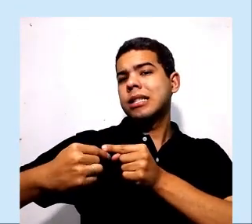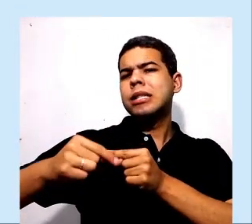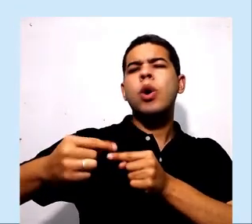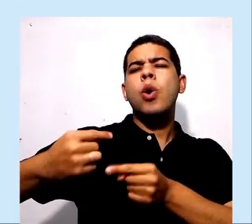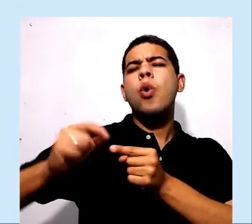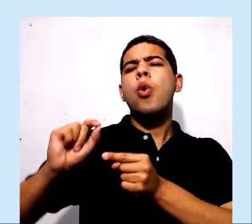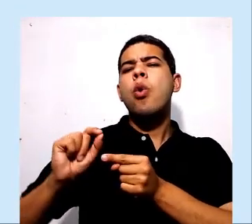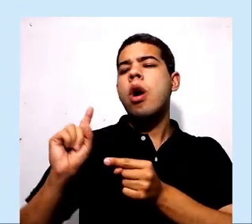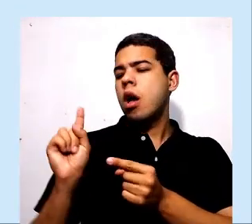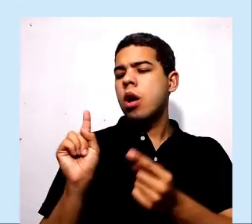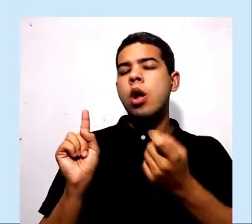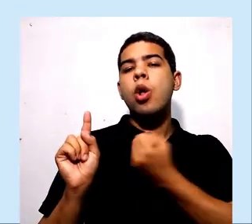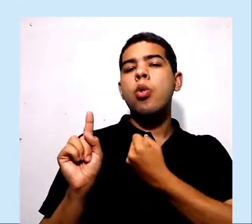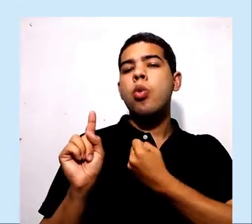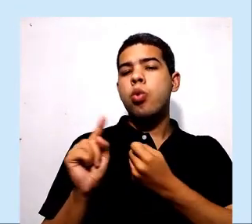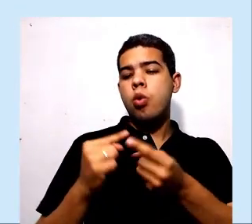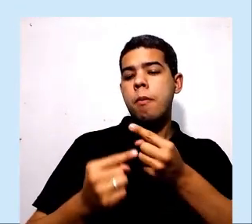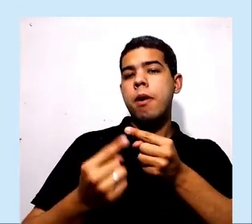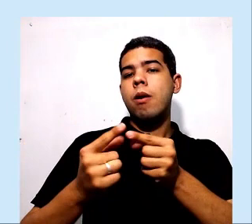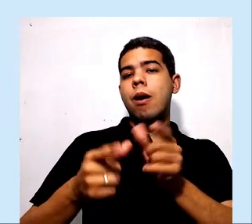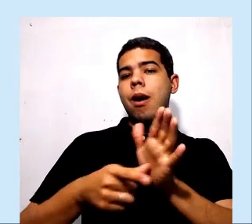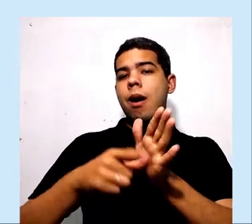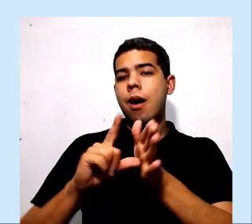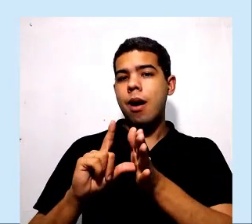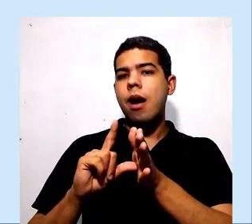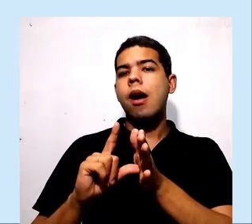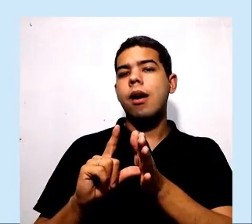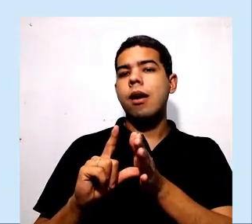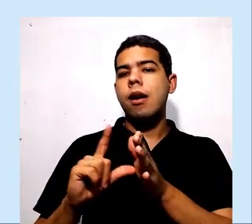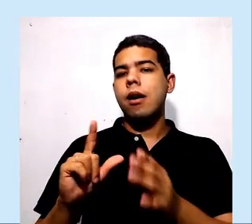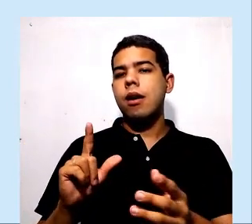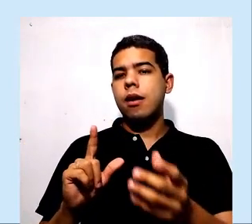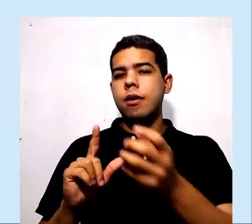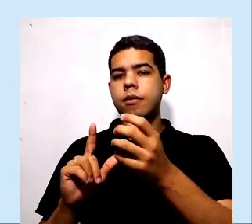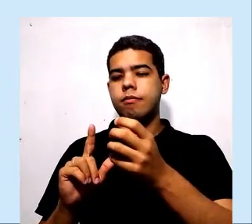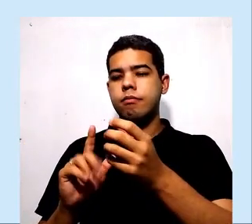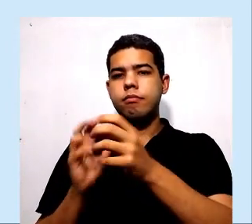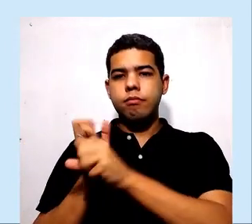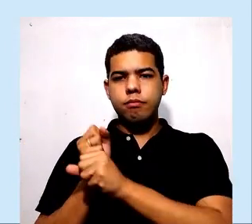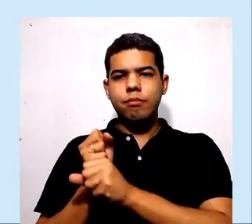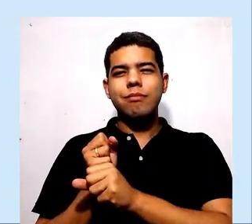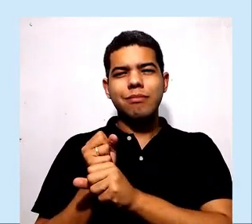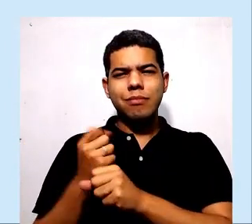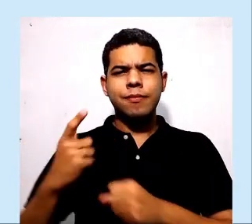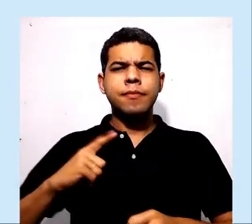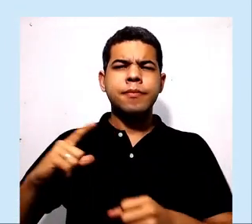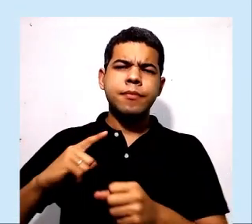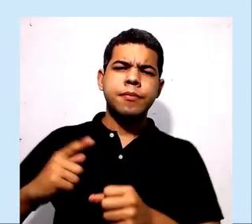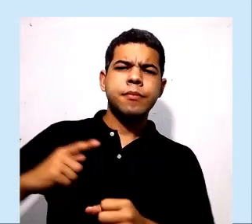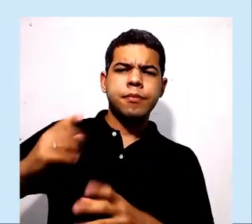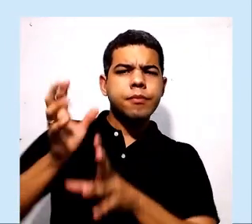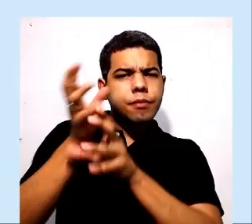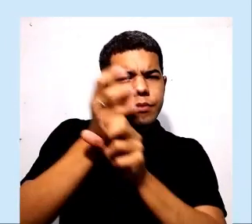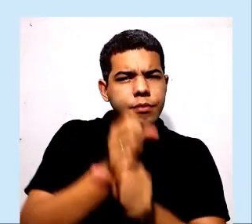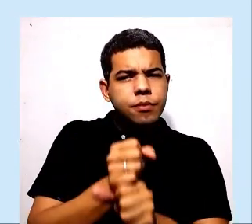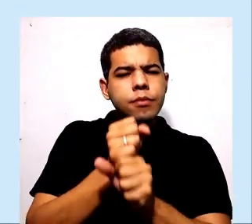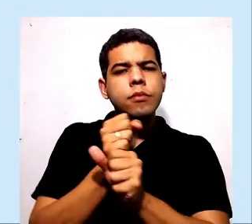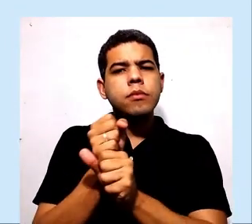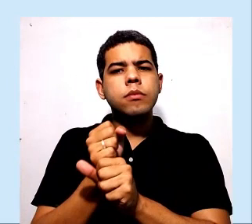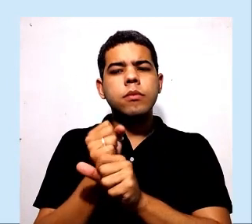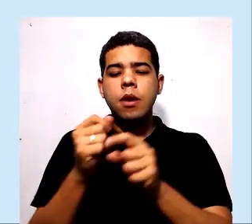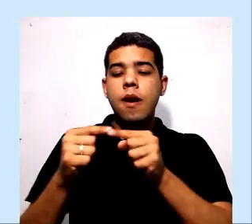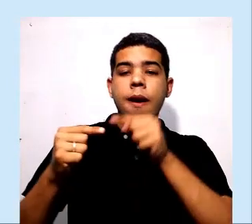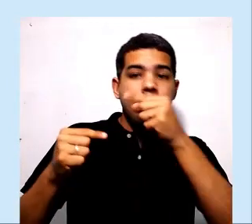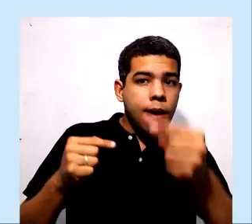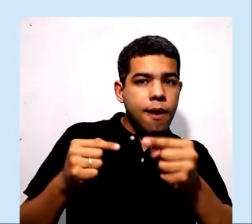Recorre ao anterior. Como assim? Vai ter uma expressão algébrica, vamos dizer assim, onde, para calcular